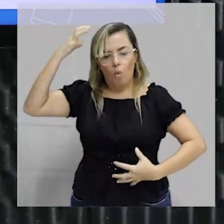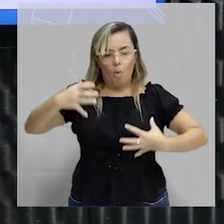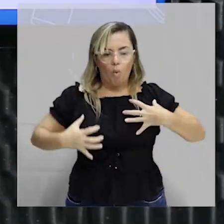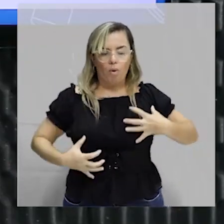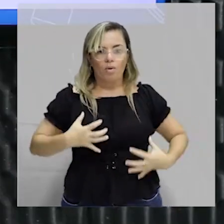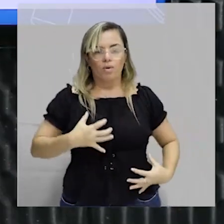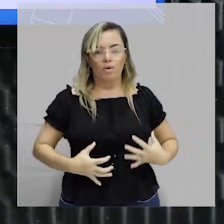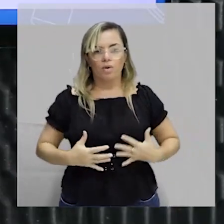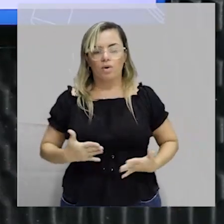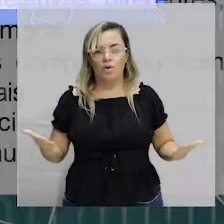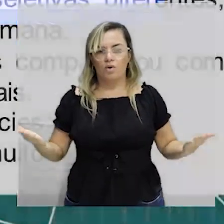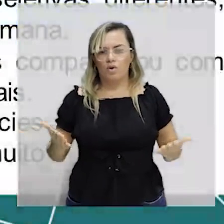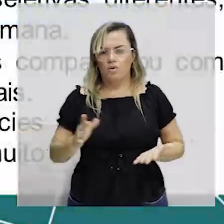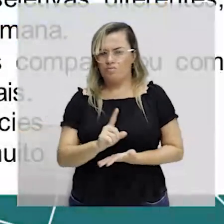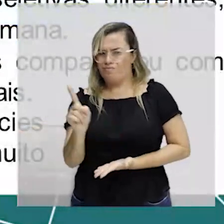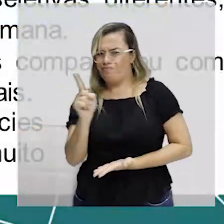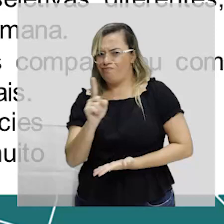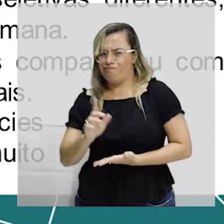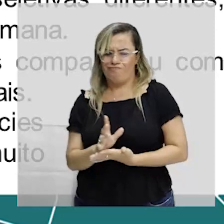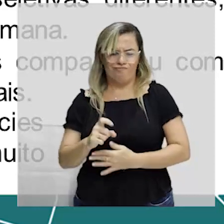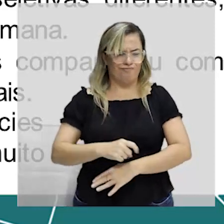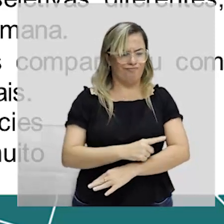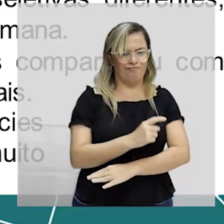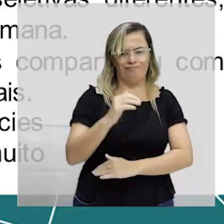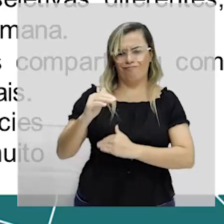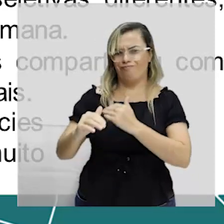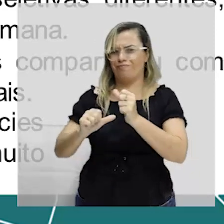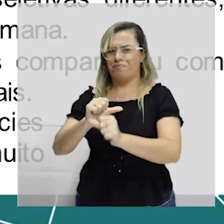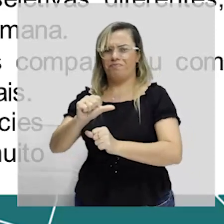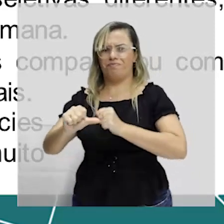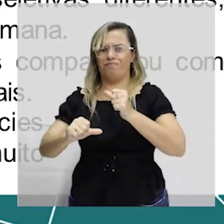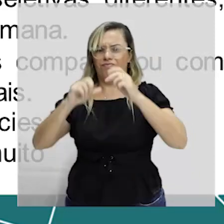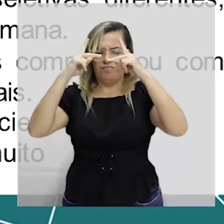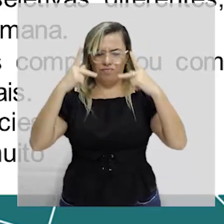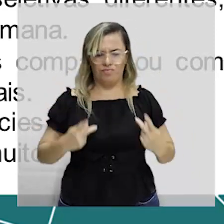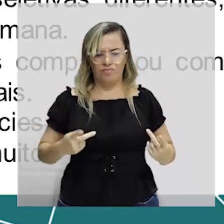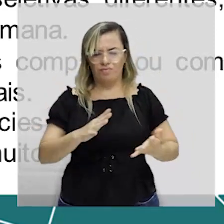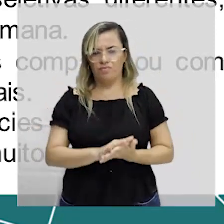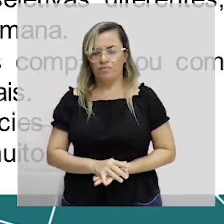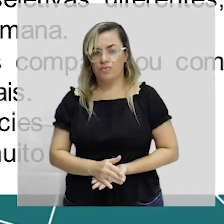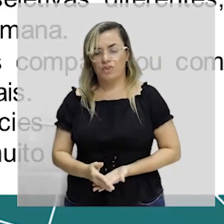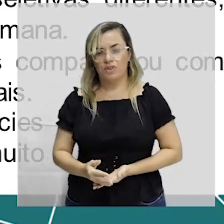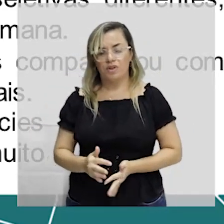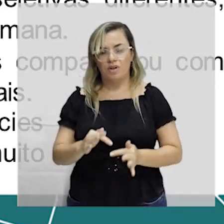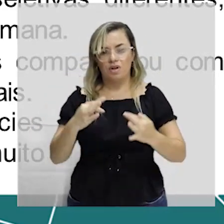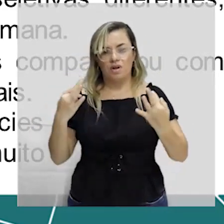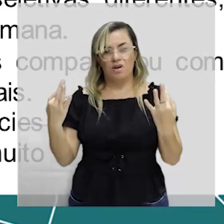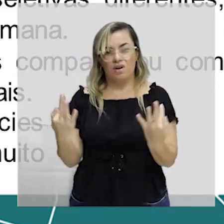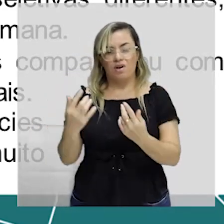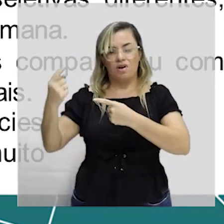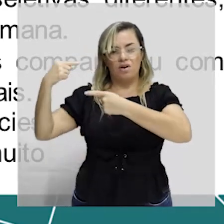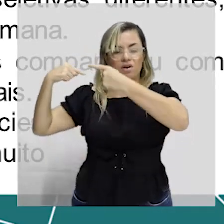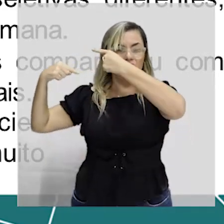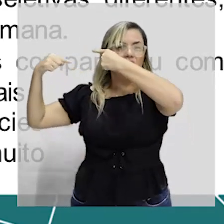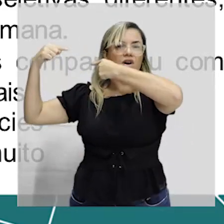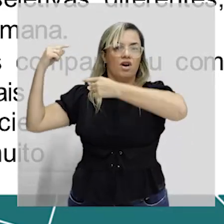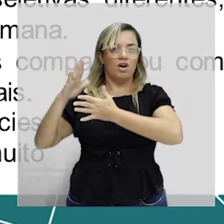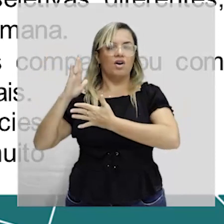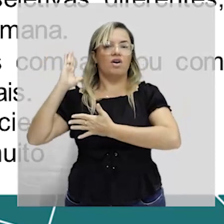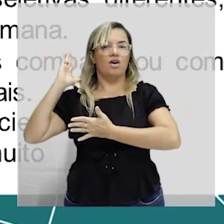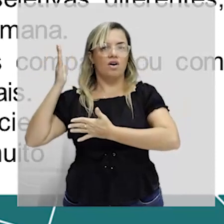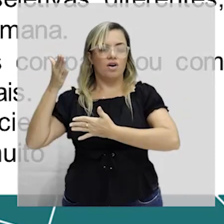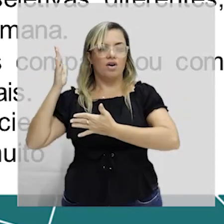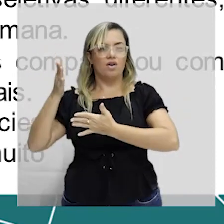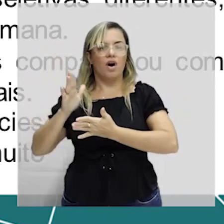não vão evoluir para seres humanos, tá? Na verdade, segundo a teoria da evolução, eles já vieram de um ancestral que pertencia